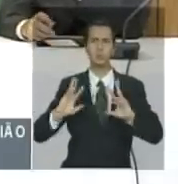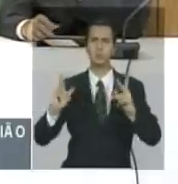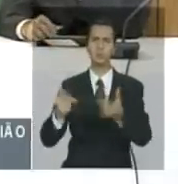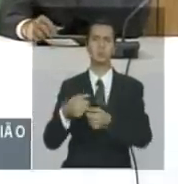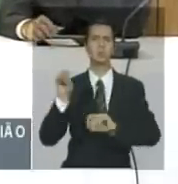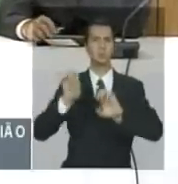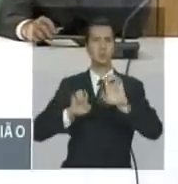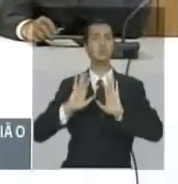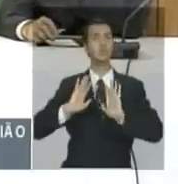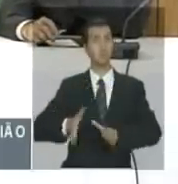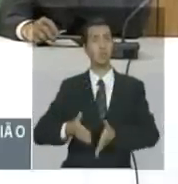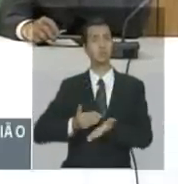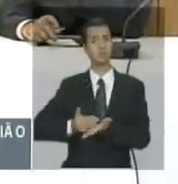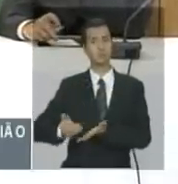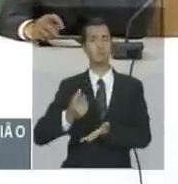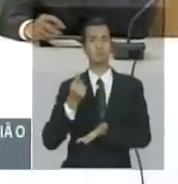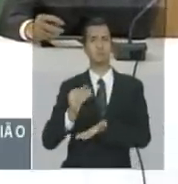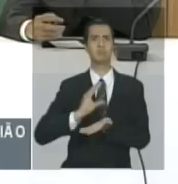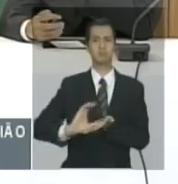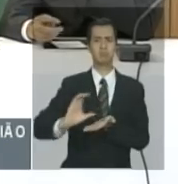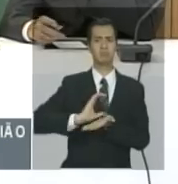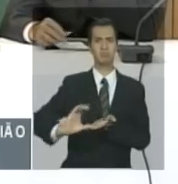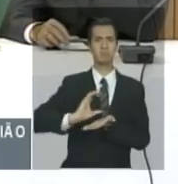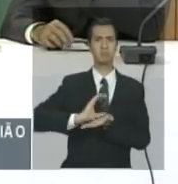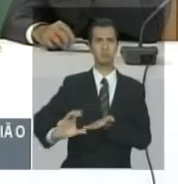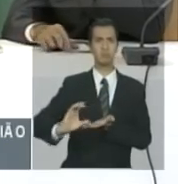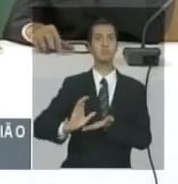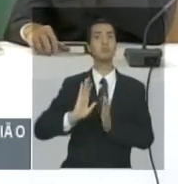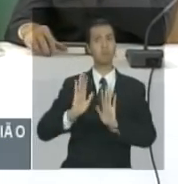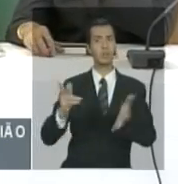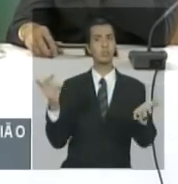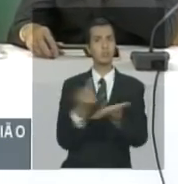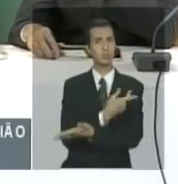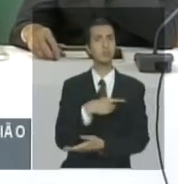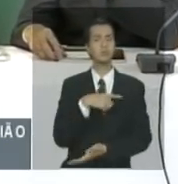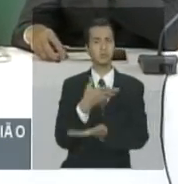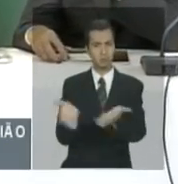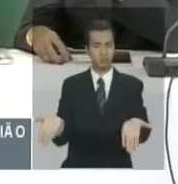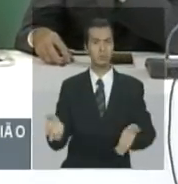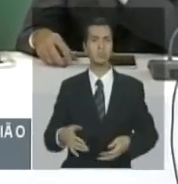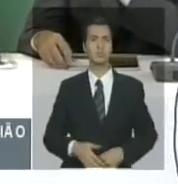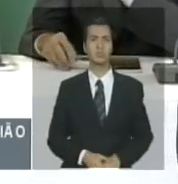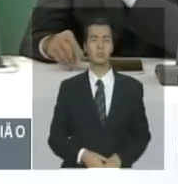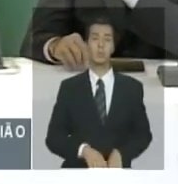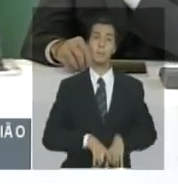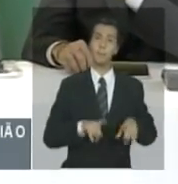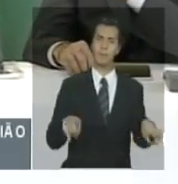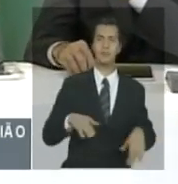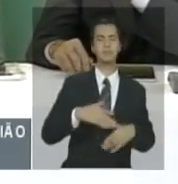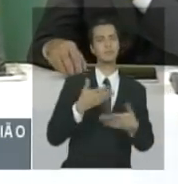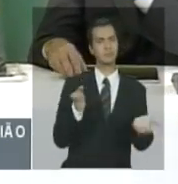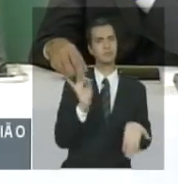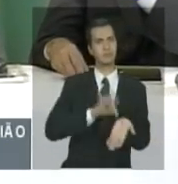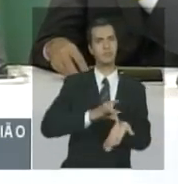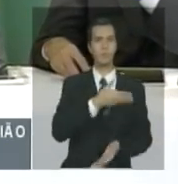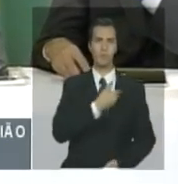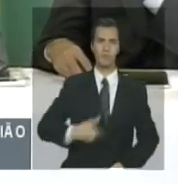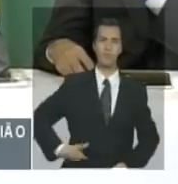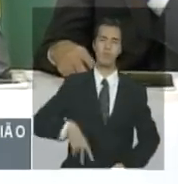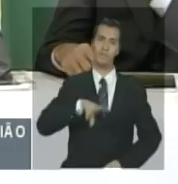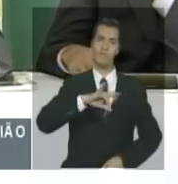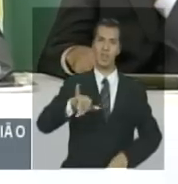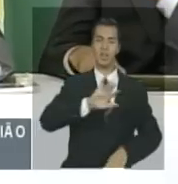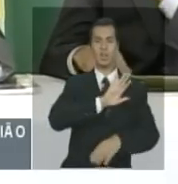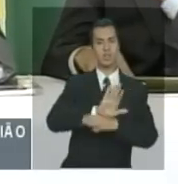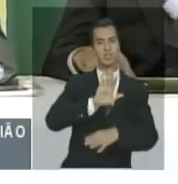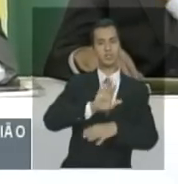de investimentos que já estão procedendo, já está acontecendo. É claro que o governo vai criar ainda mais facilidades para